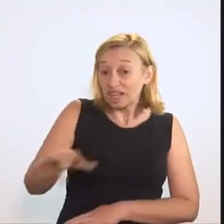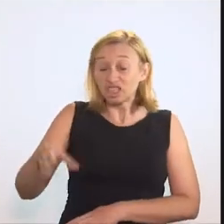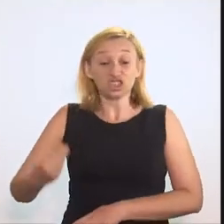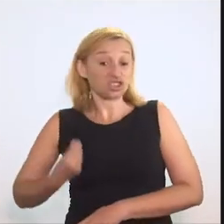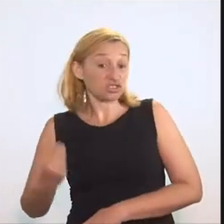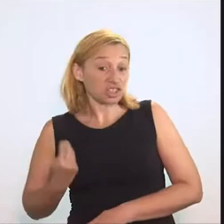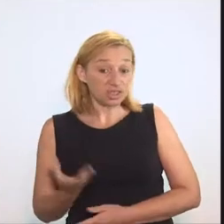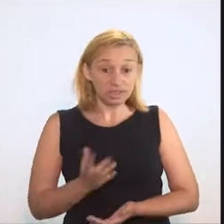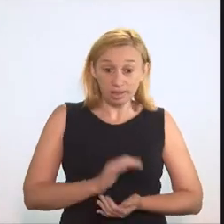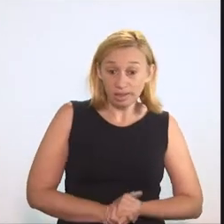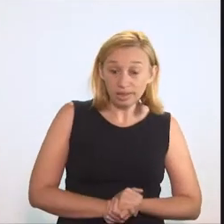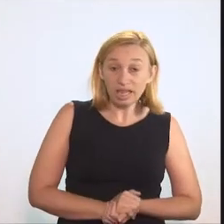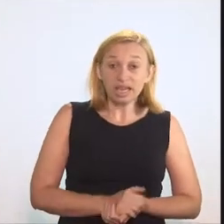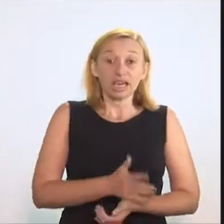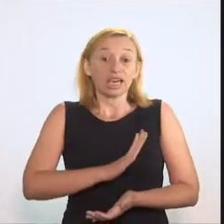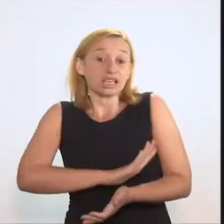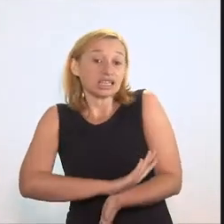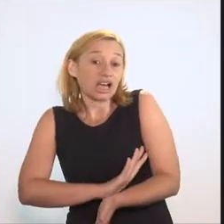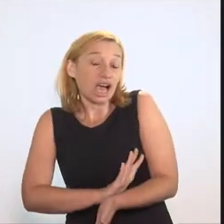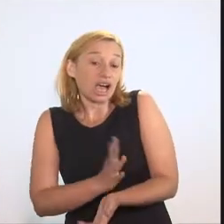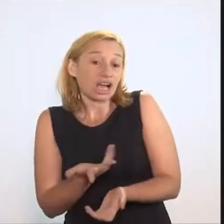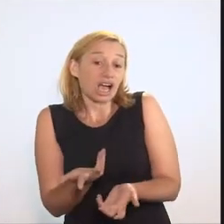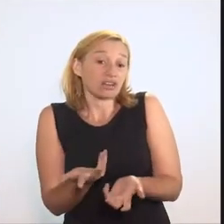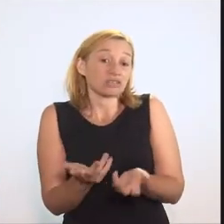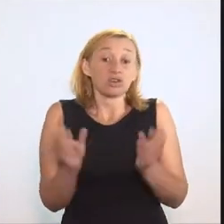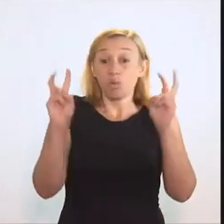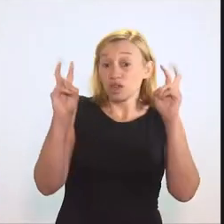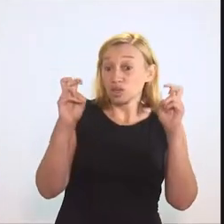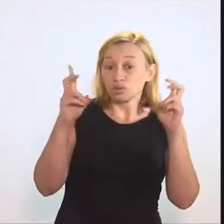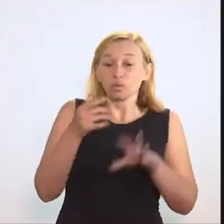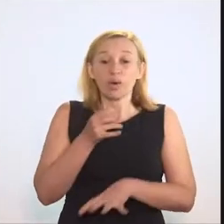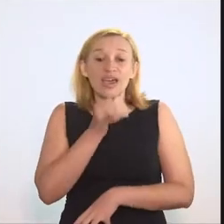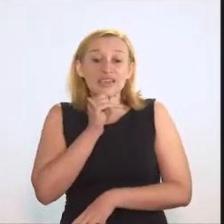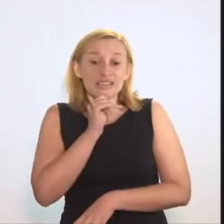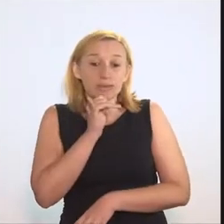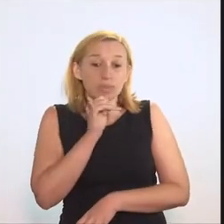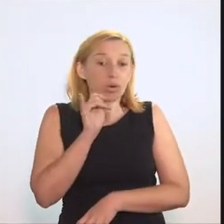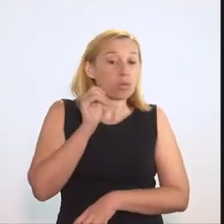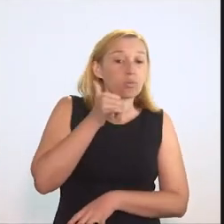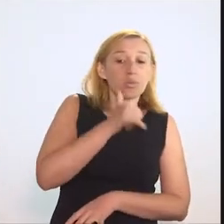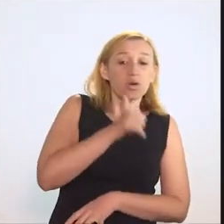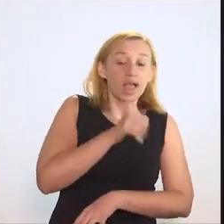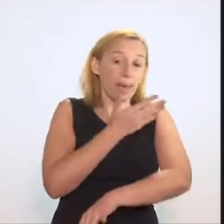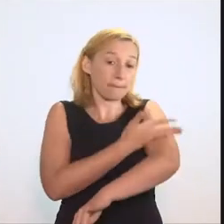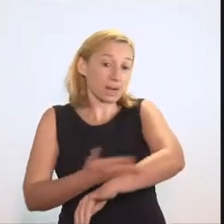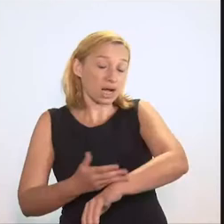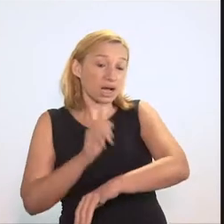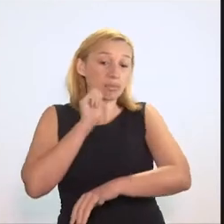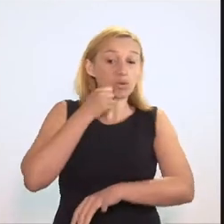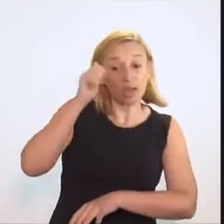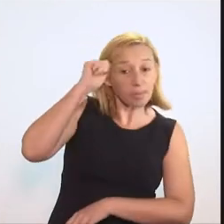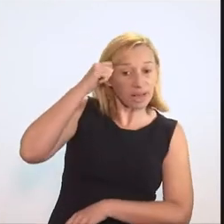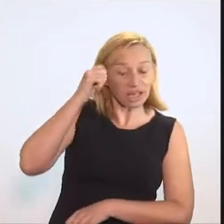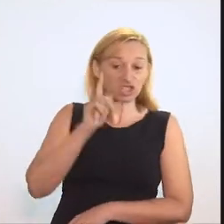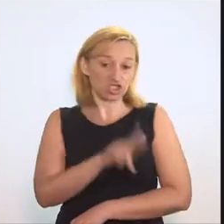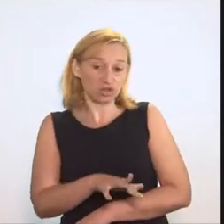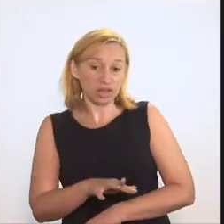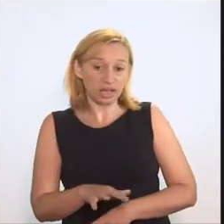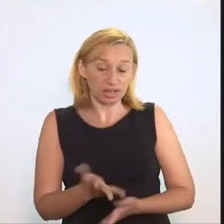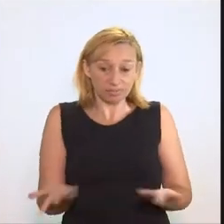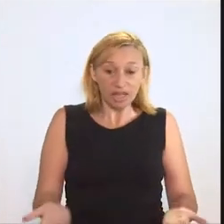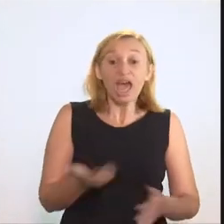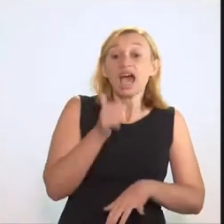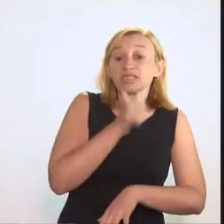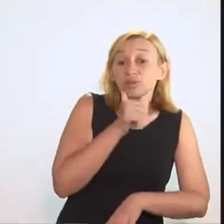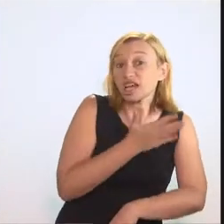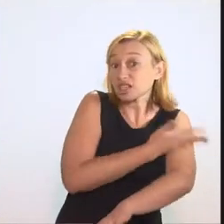Não dá para a gente ignorar aqui a questão da raça e da classe, por exemplo. Então, cada mulher vai vivenciar uma questão diferente. Enquanto as